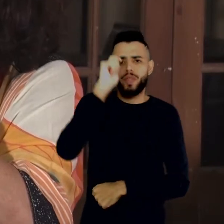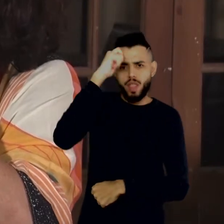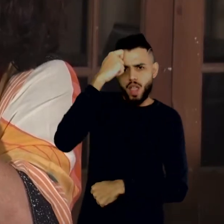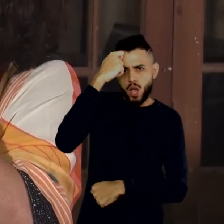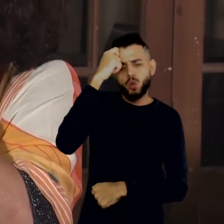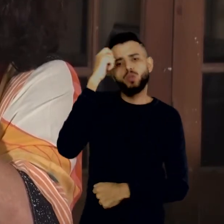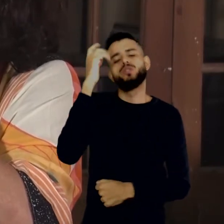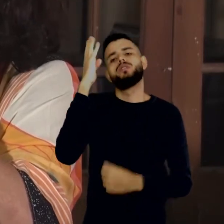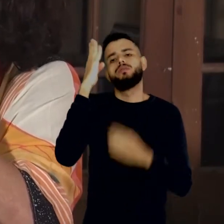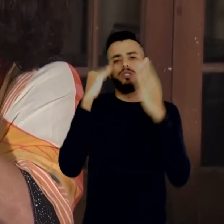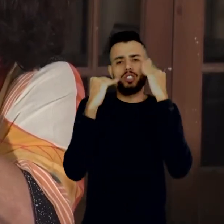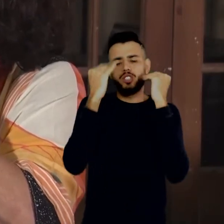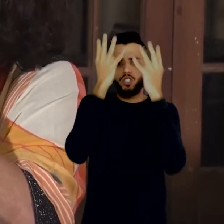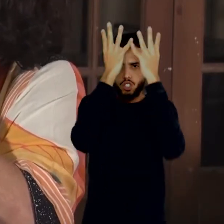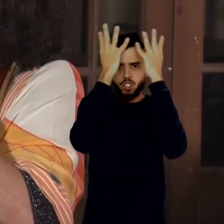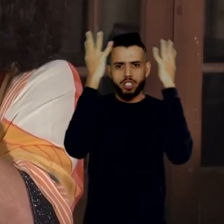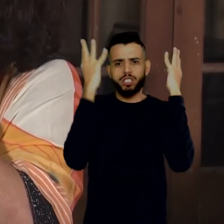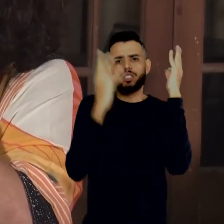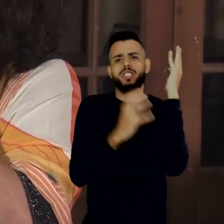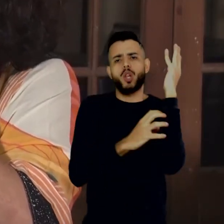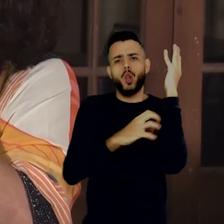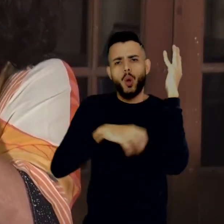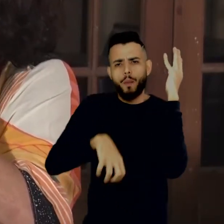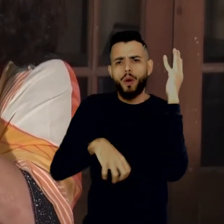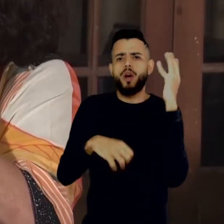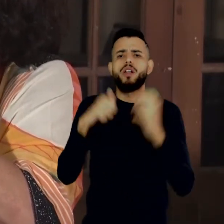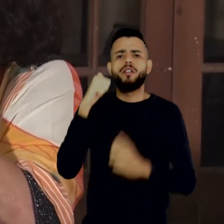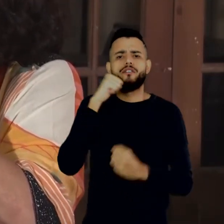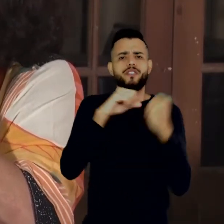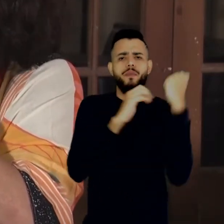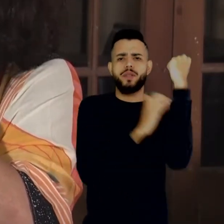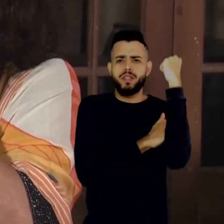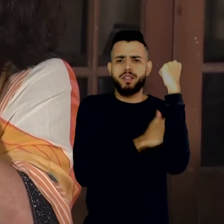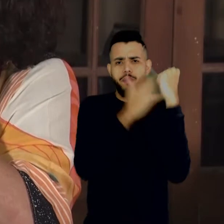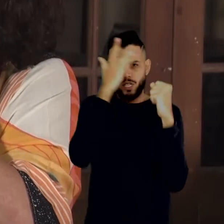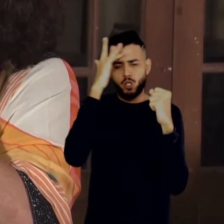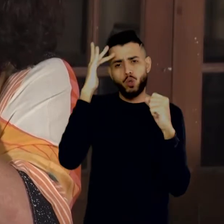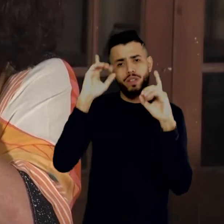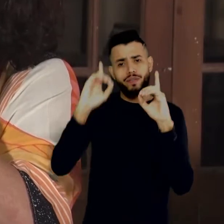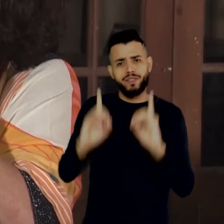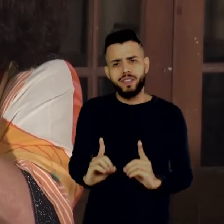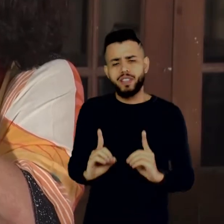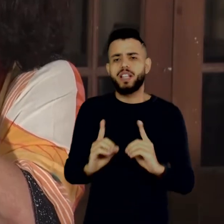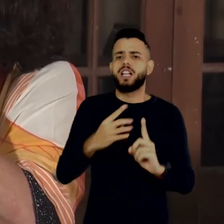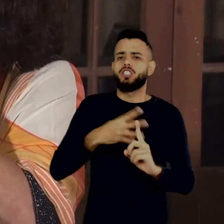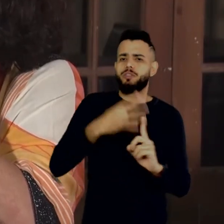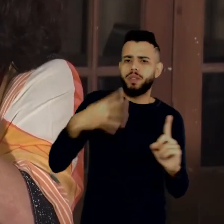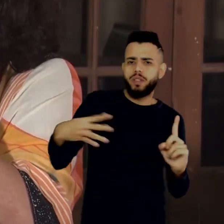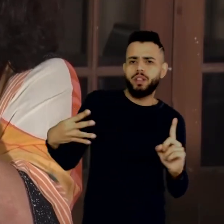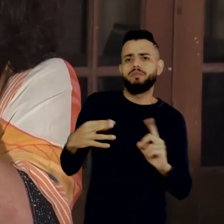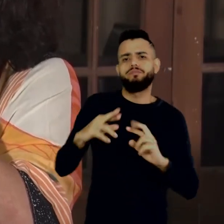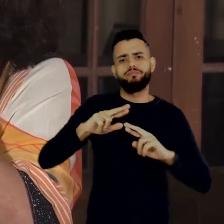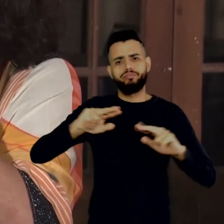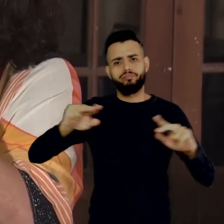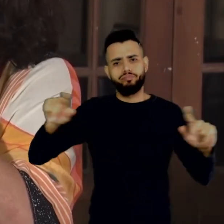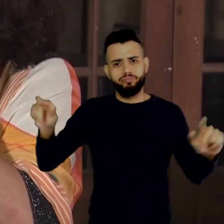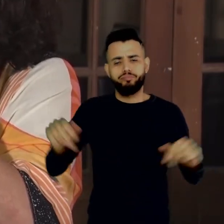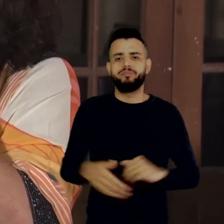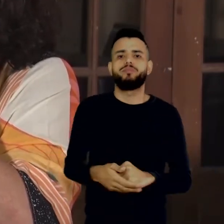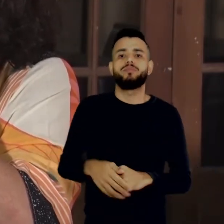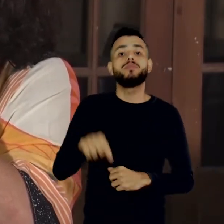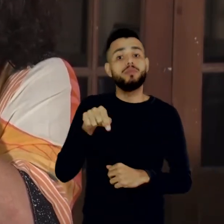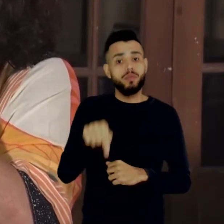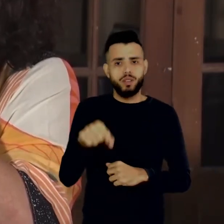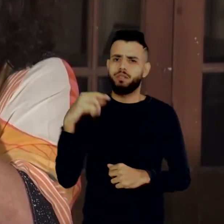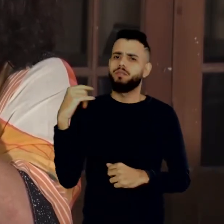indígenas, quilombolas, feministas, de pessoas com deficiência, LGBT, entre outros, têm exercido um papel